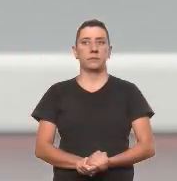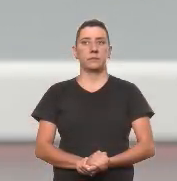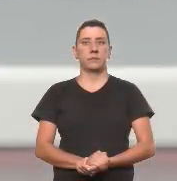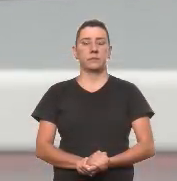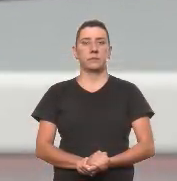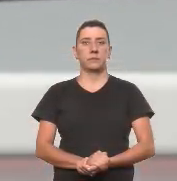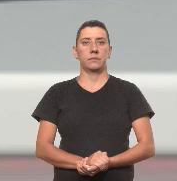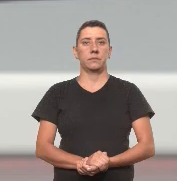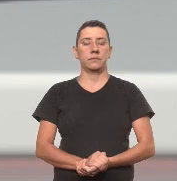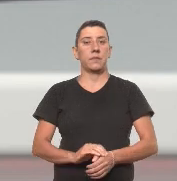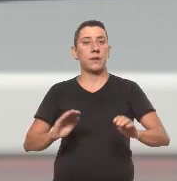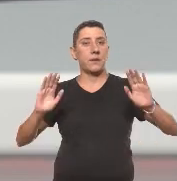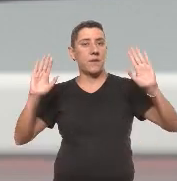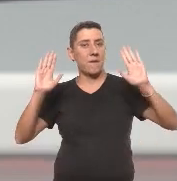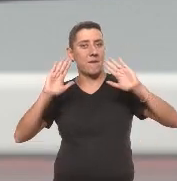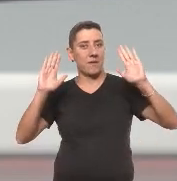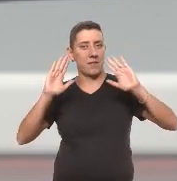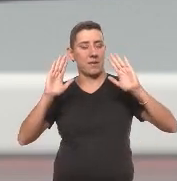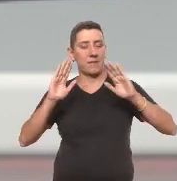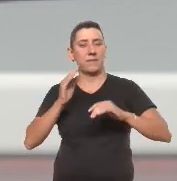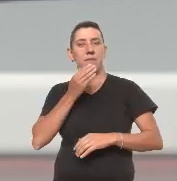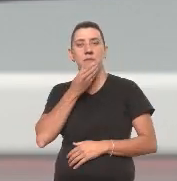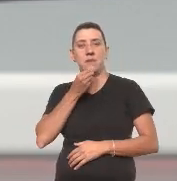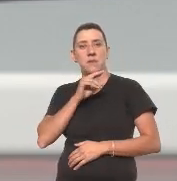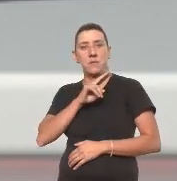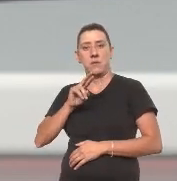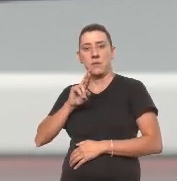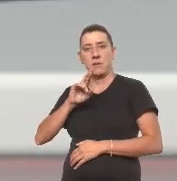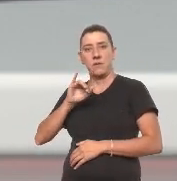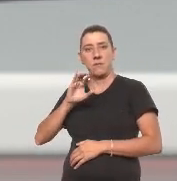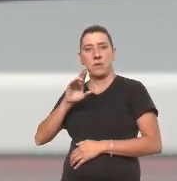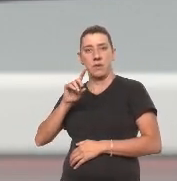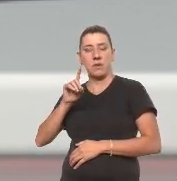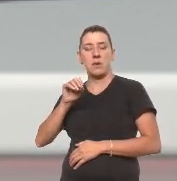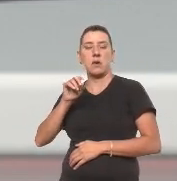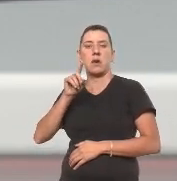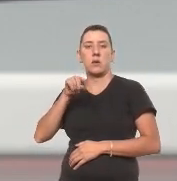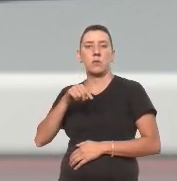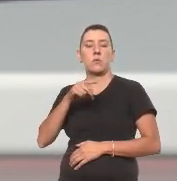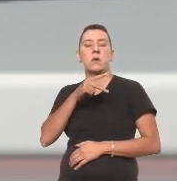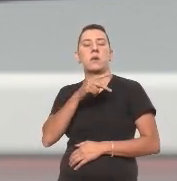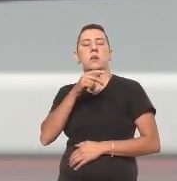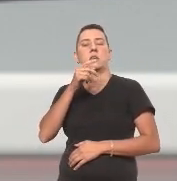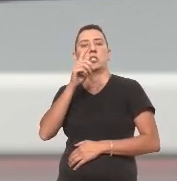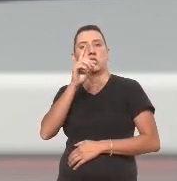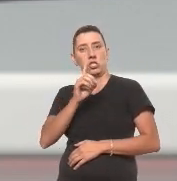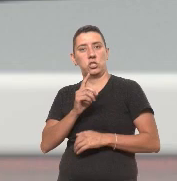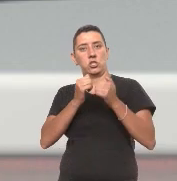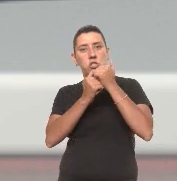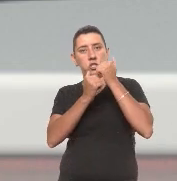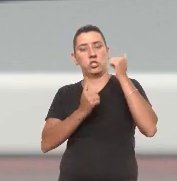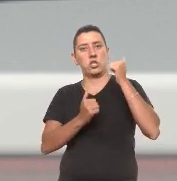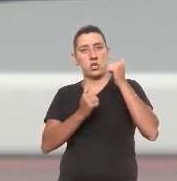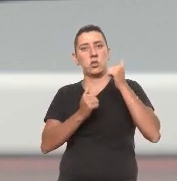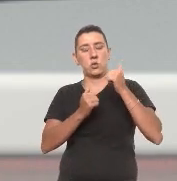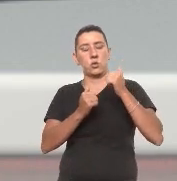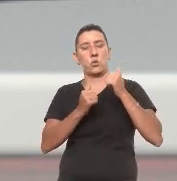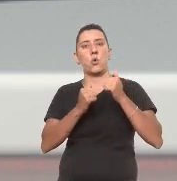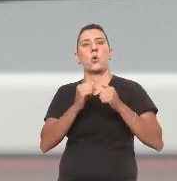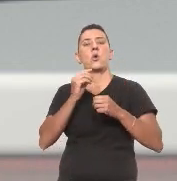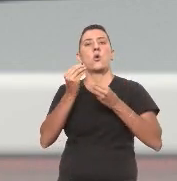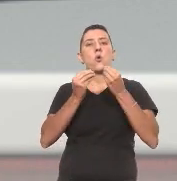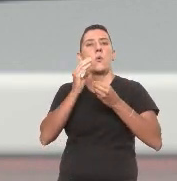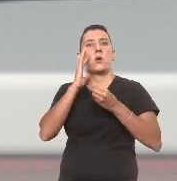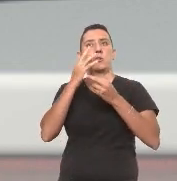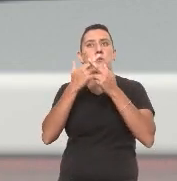o Olá sou Ricardo Manzano executivo de soluções para governo da Rae do Brasil é